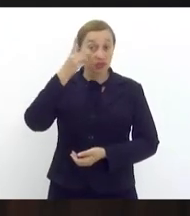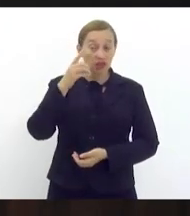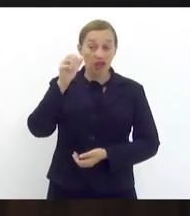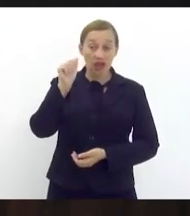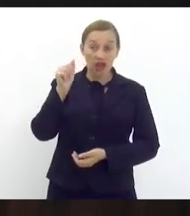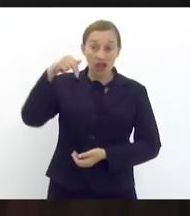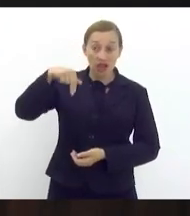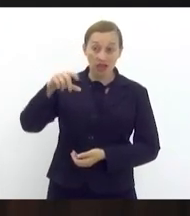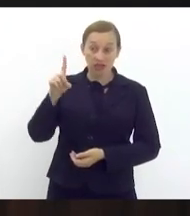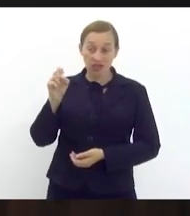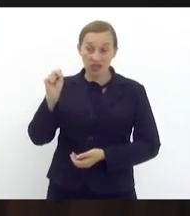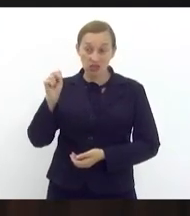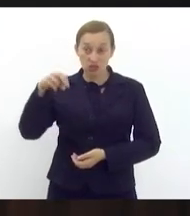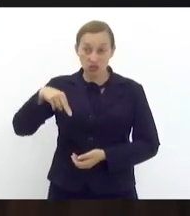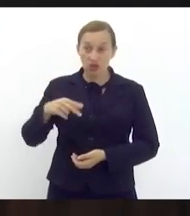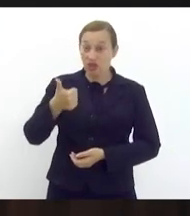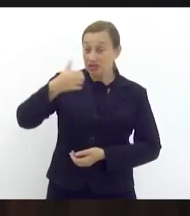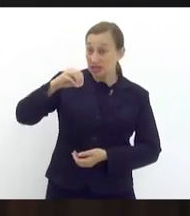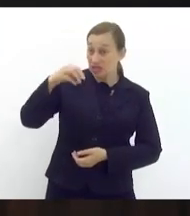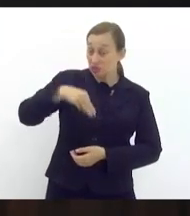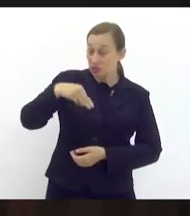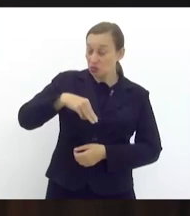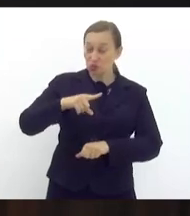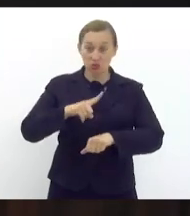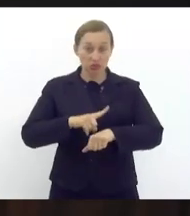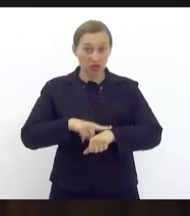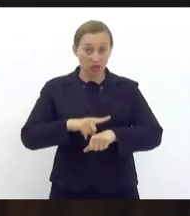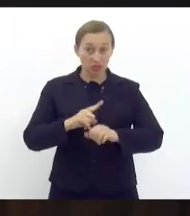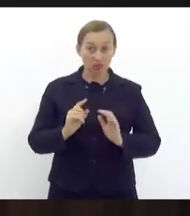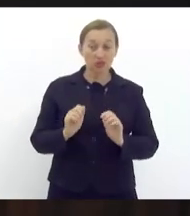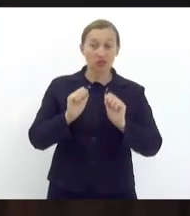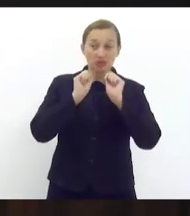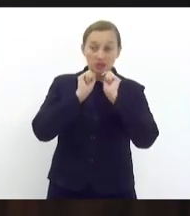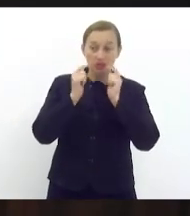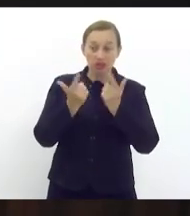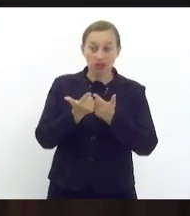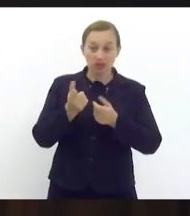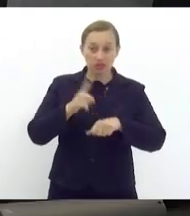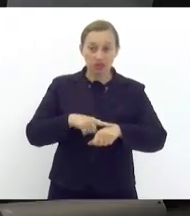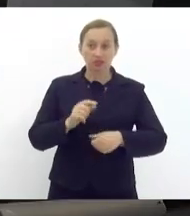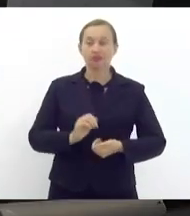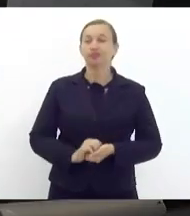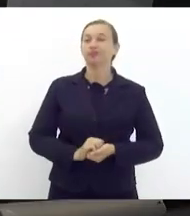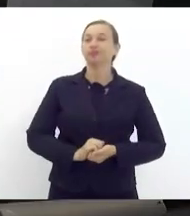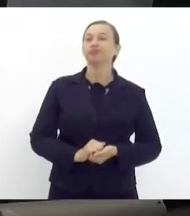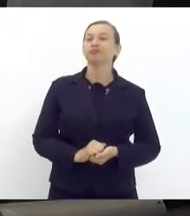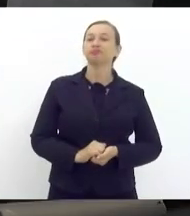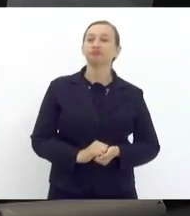Anderson Moraes. Vossa Excelência dispõe de 10 minutos no tempo regimental.